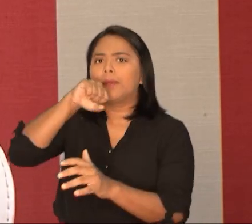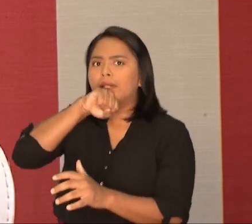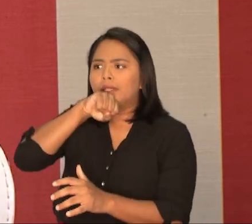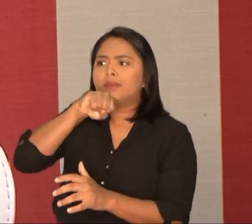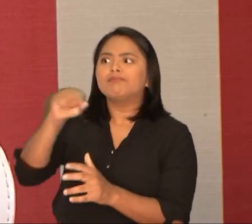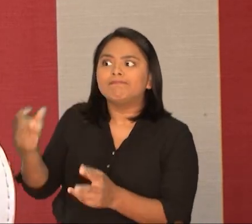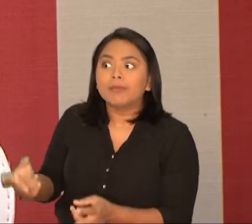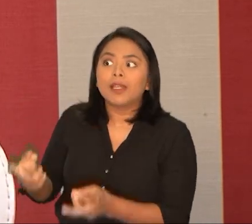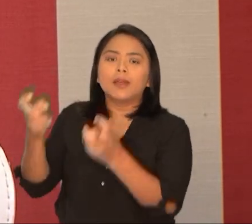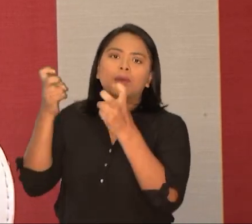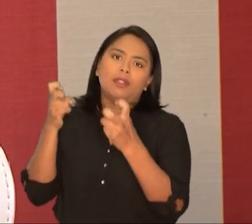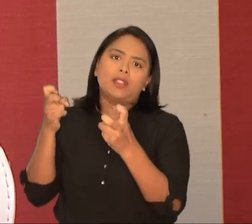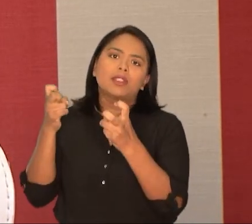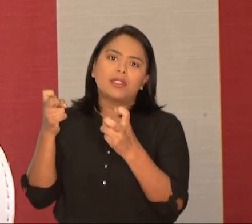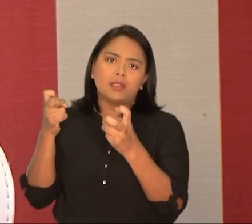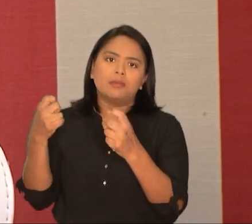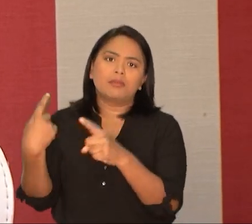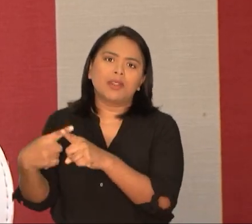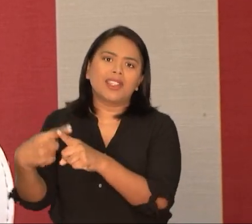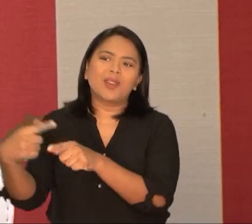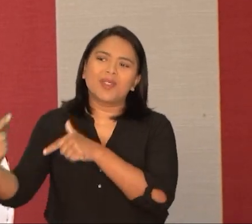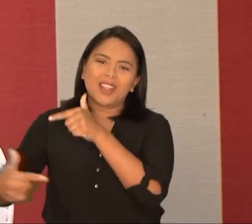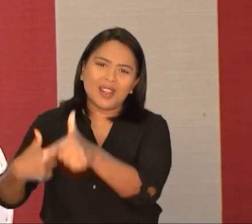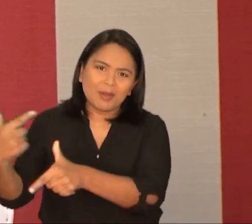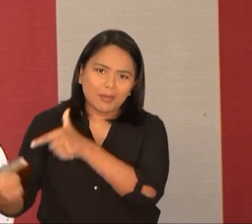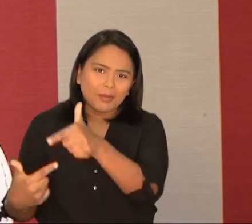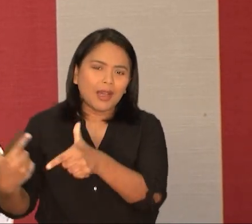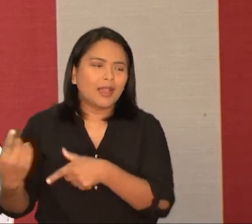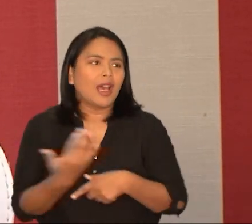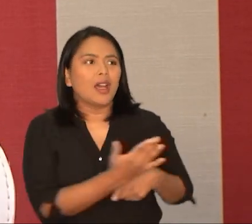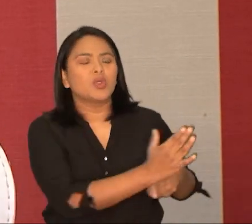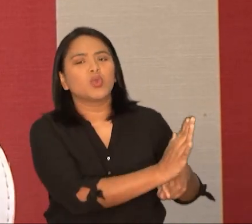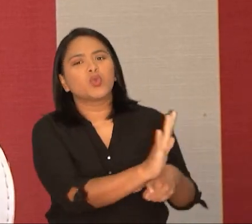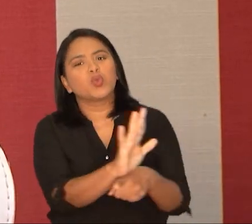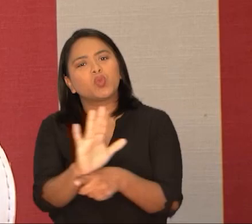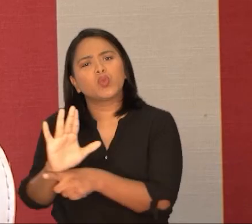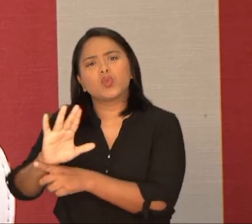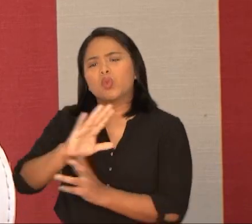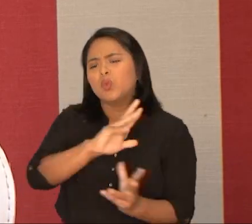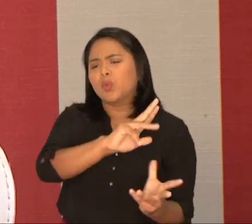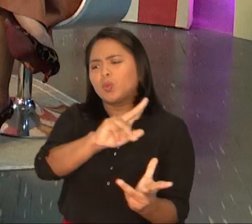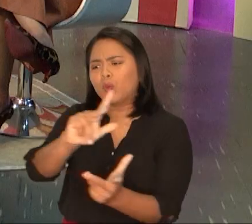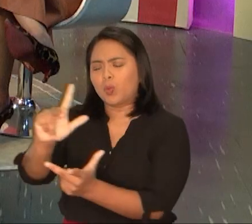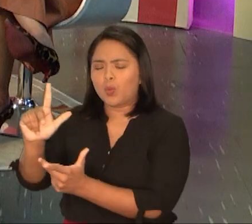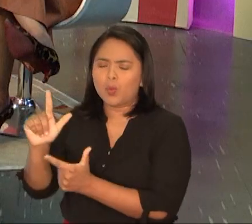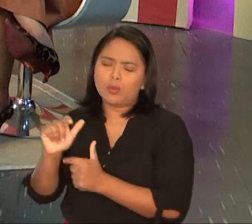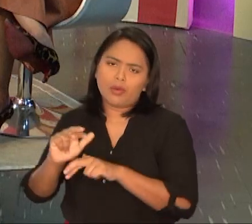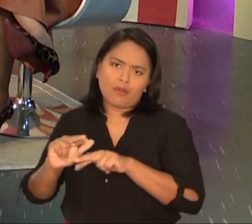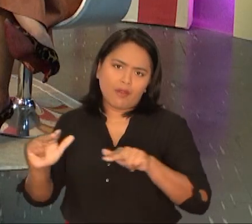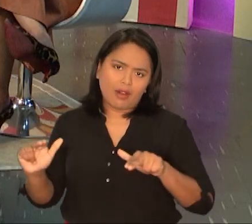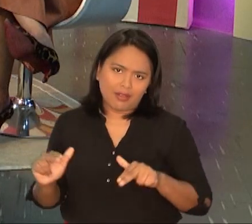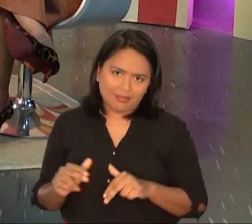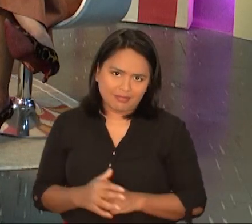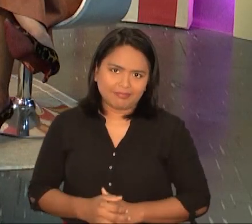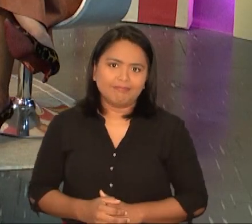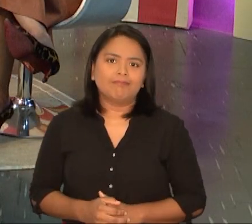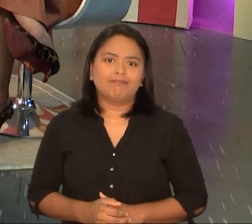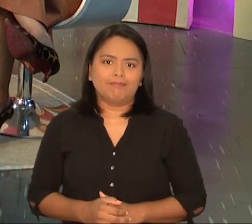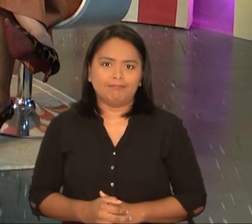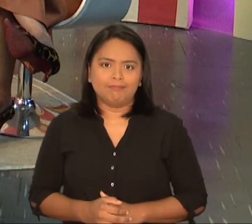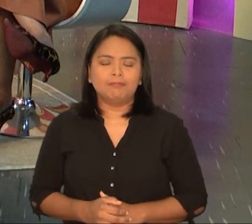serviço incomparável que elas prestam à humanidade em todos os campos da vida. Isso mesmo,